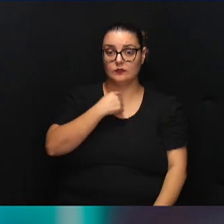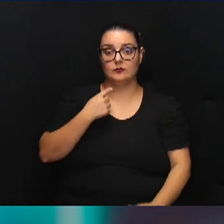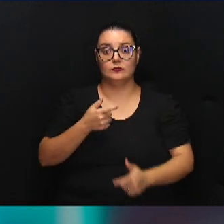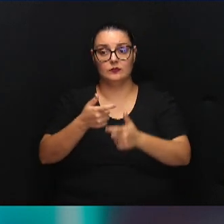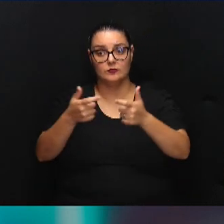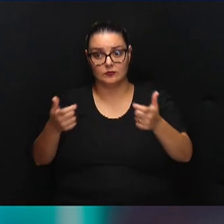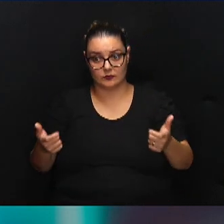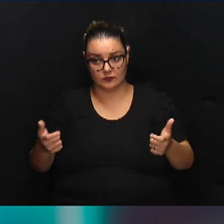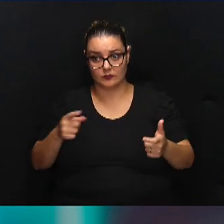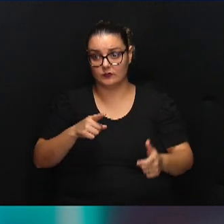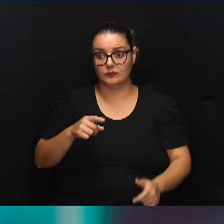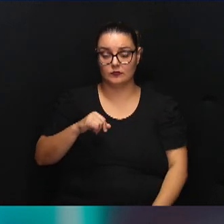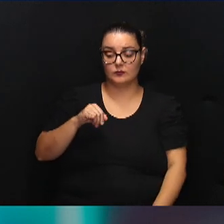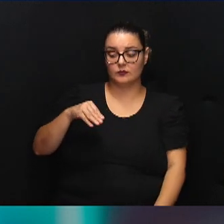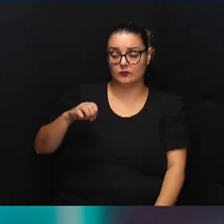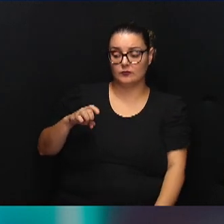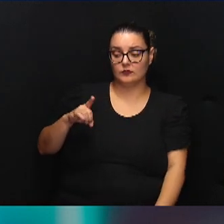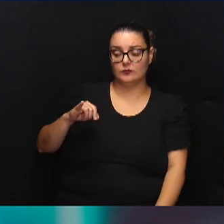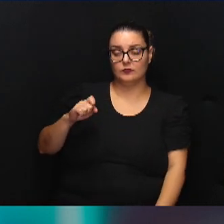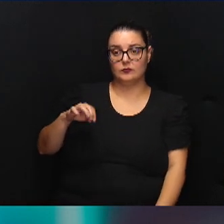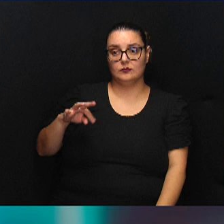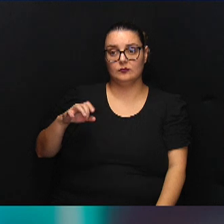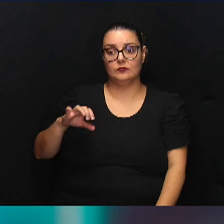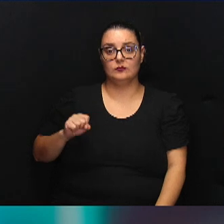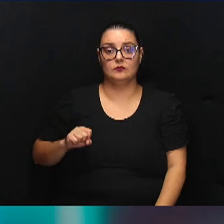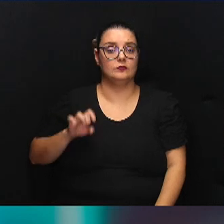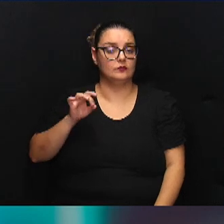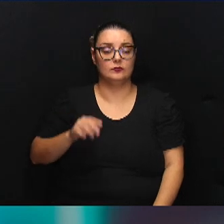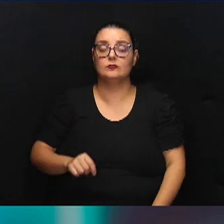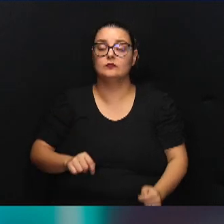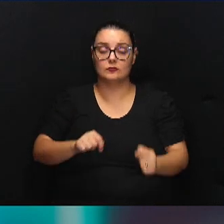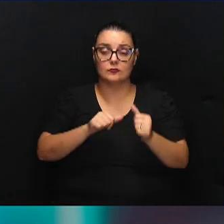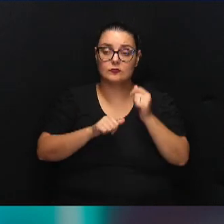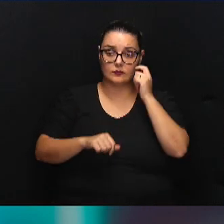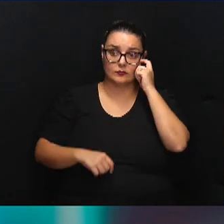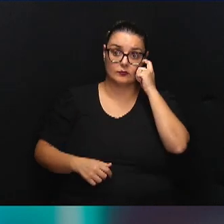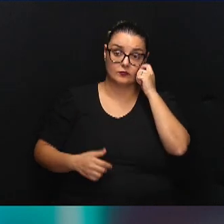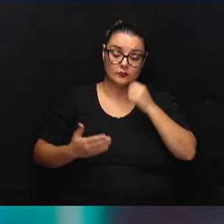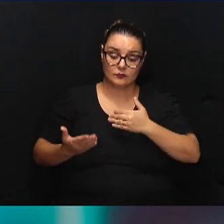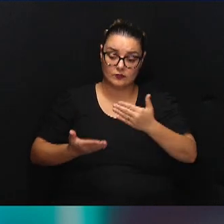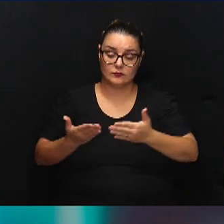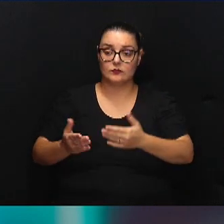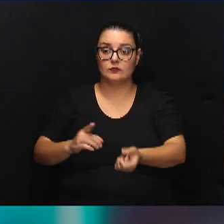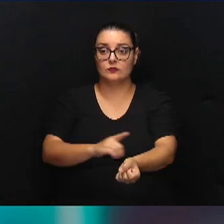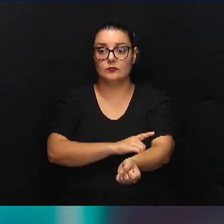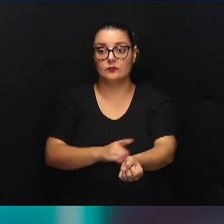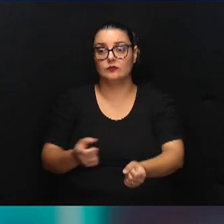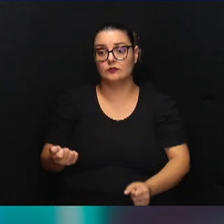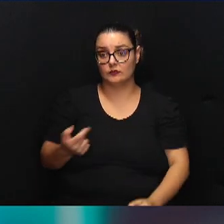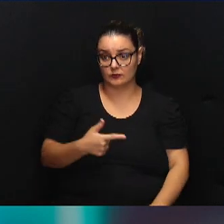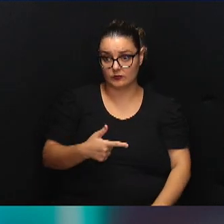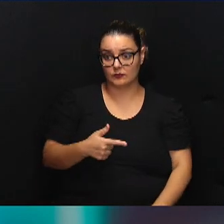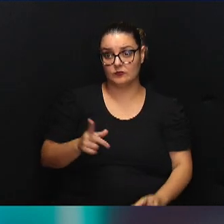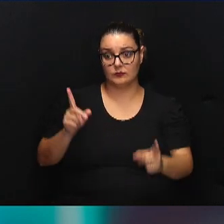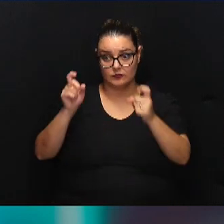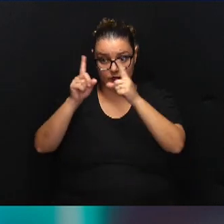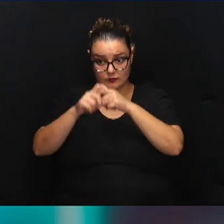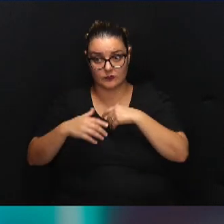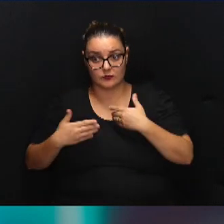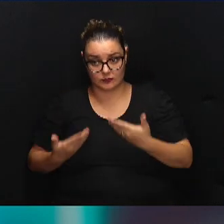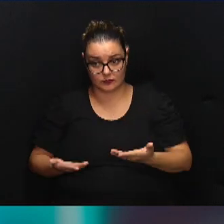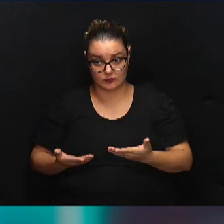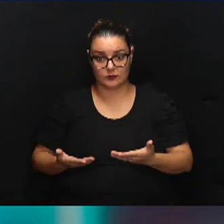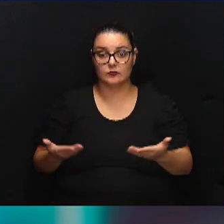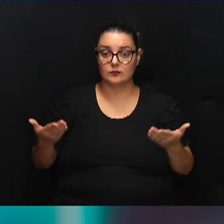e não imediatista, a gente só tem benefícios tratando do diabetes ao invés de tratar das complicações.